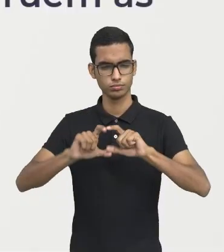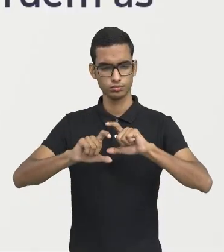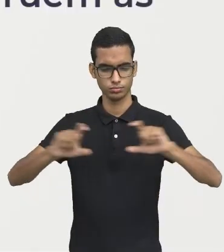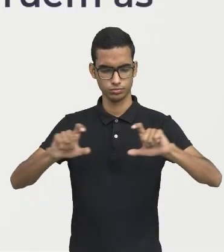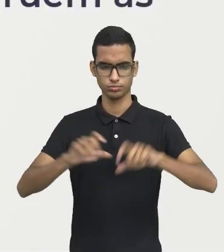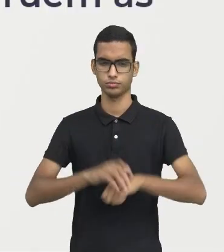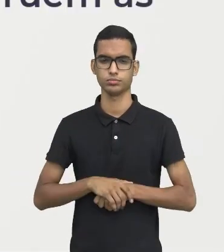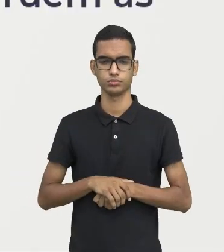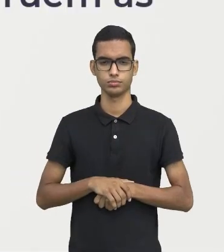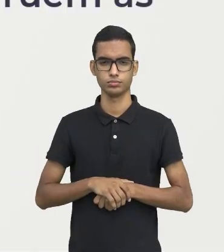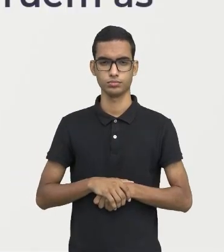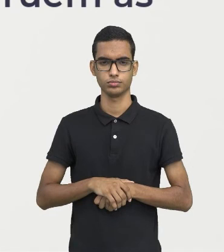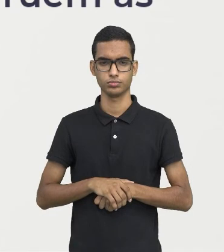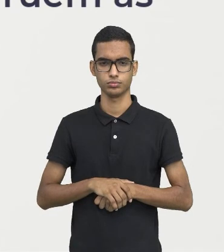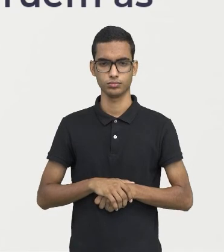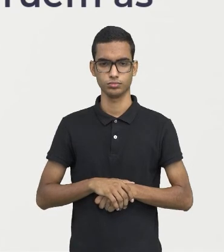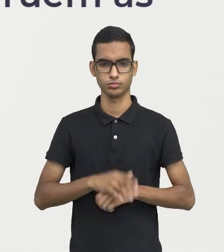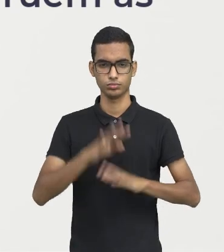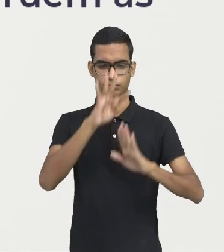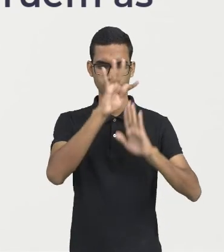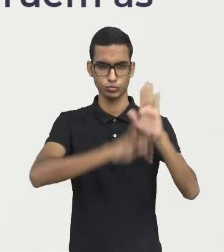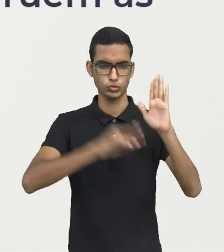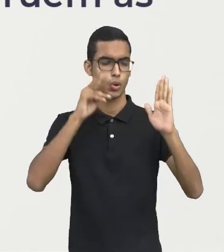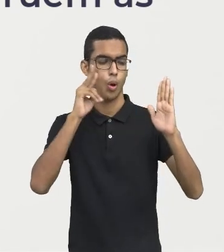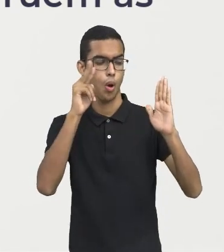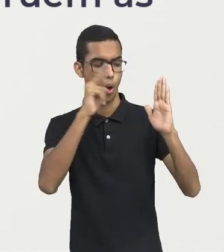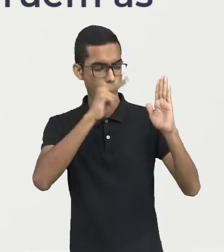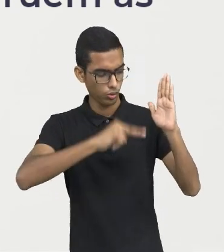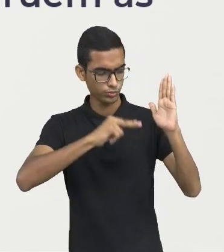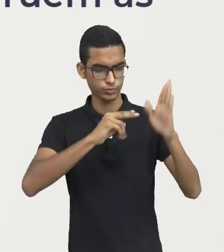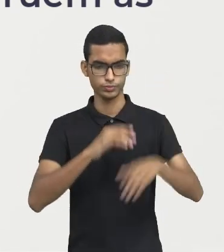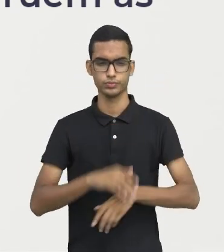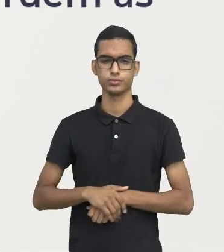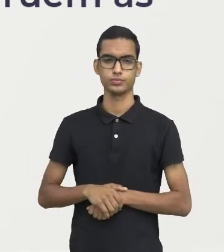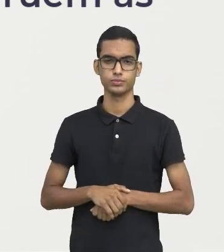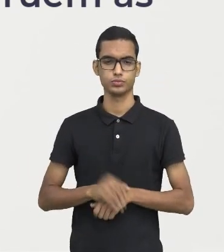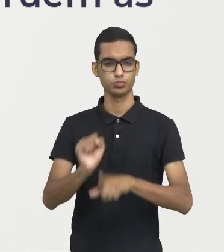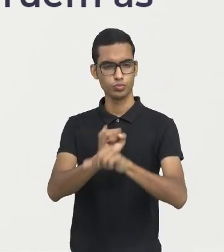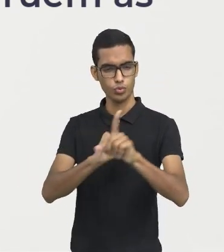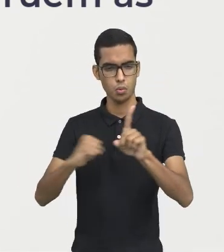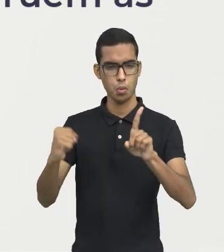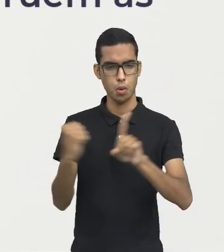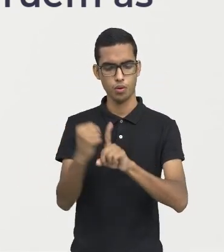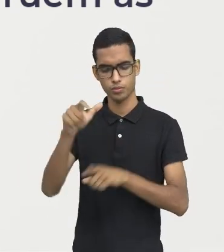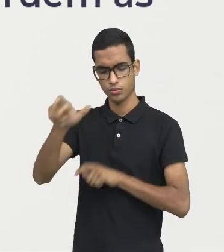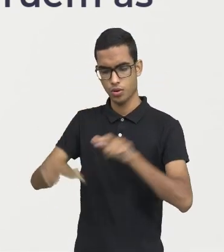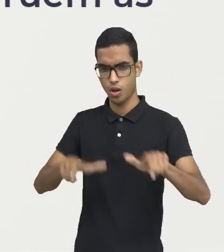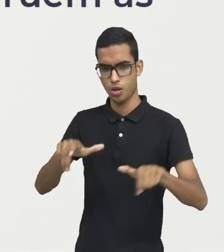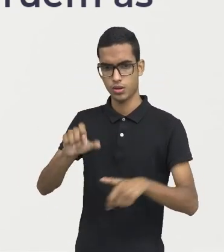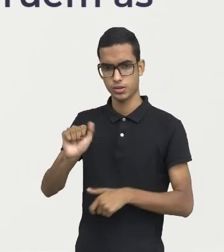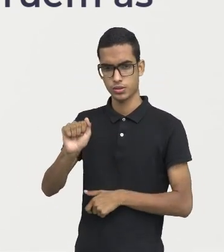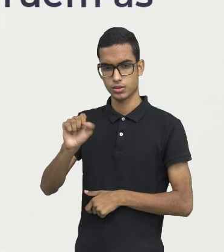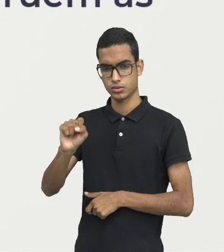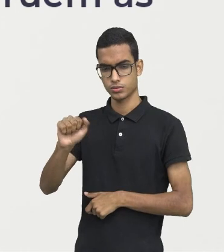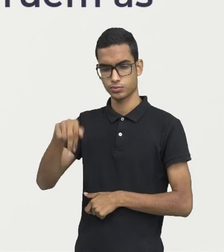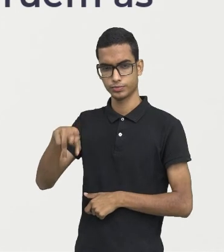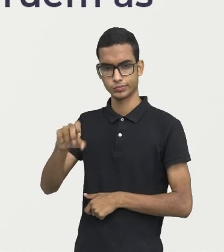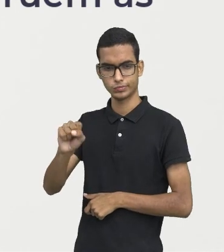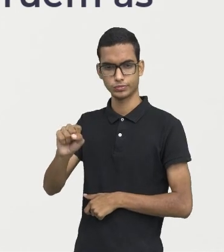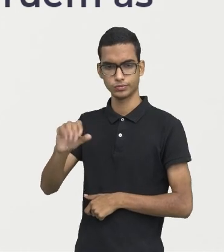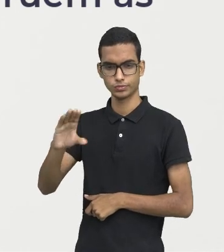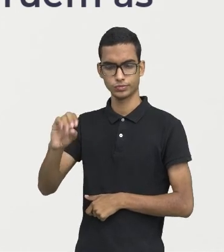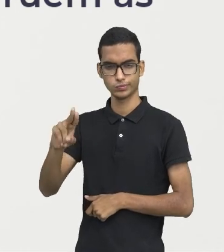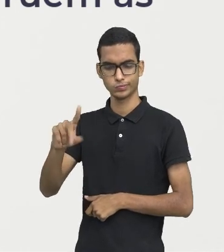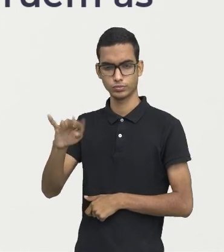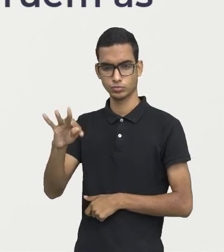vocês. Ela diz o seguinte, ó, leia o texto a seguir. Socialmente, os sans-culottes representam